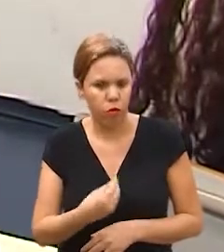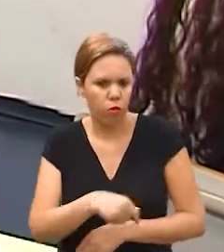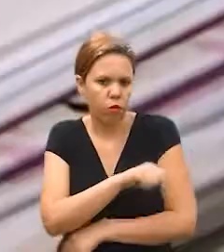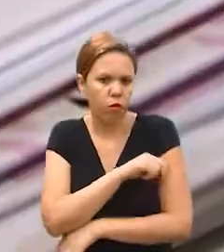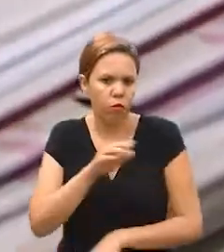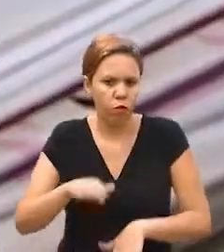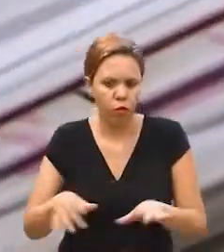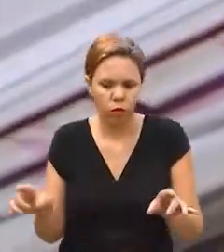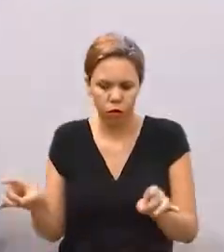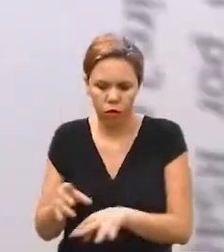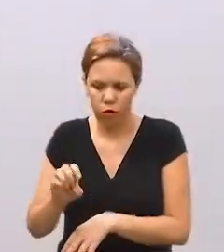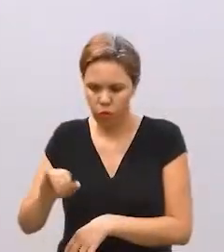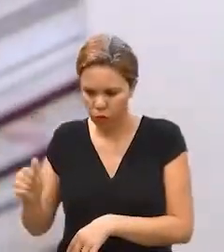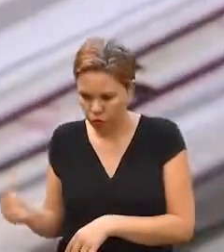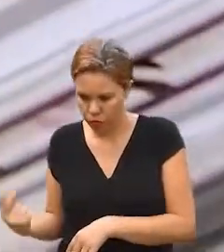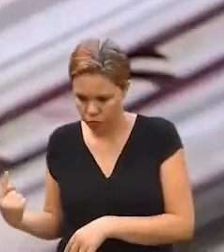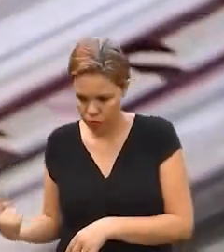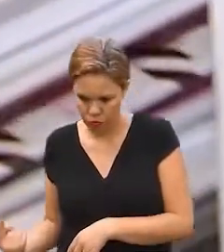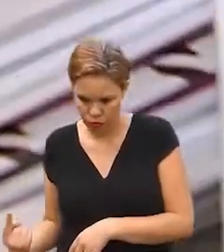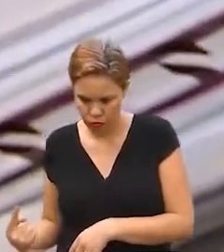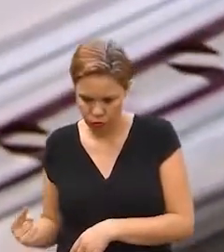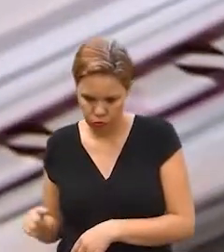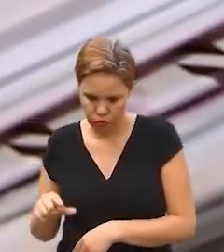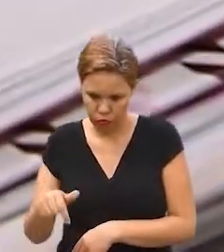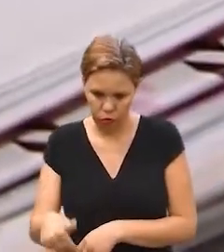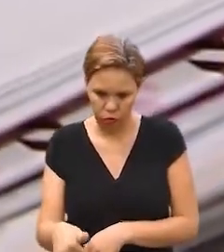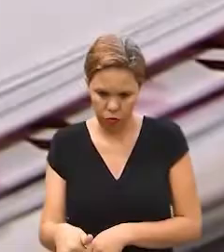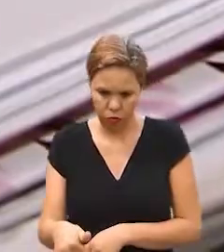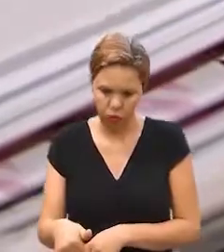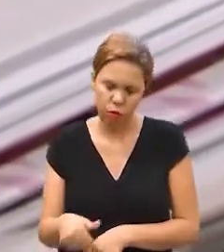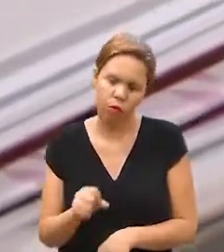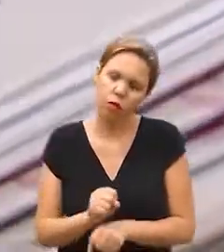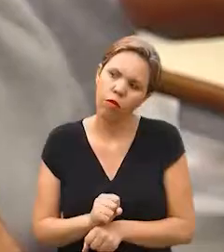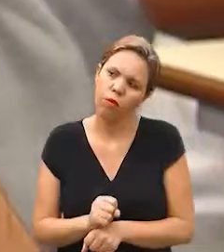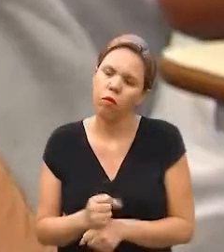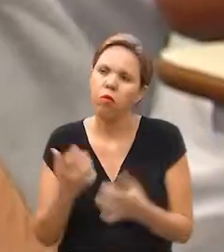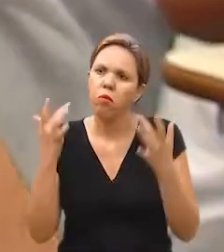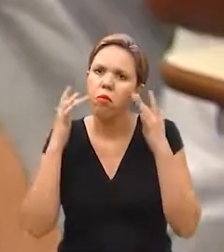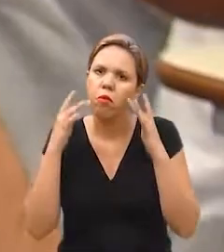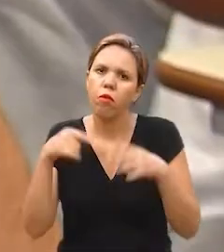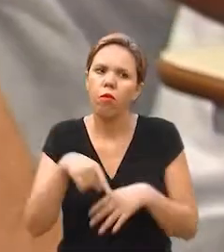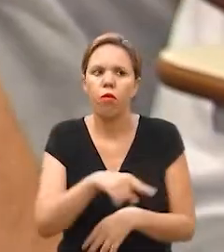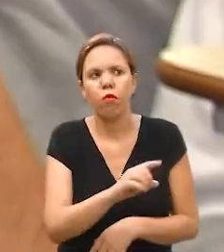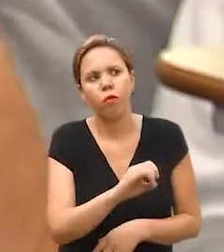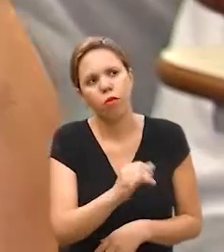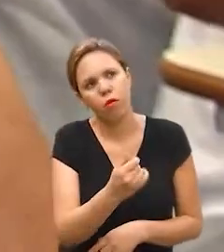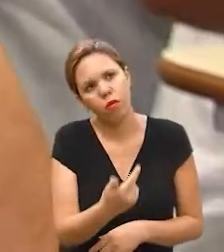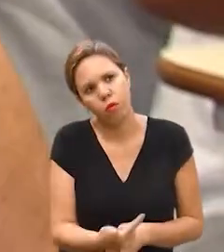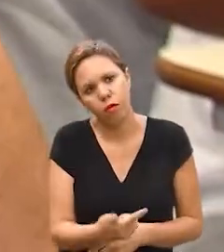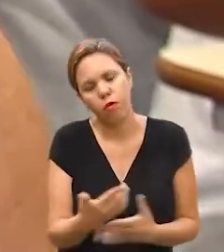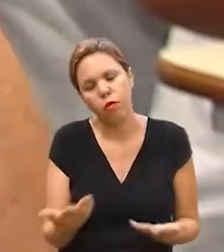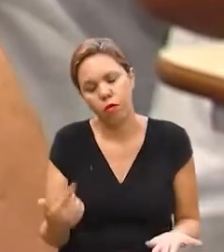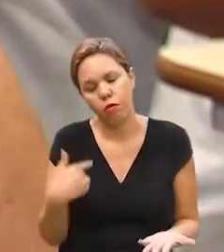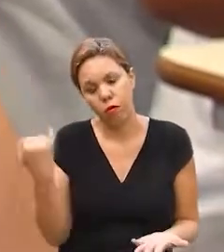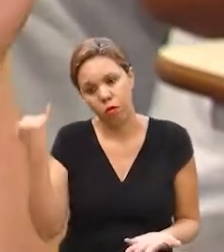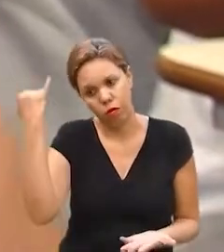porque muitas vezes ele termina a EJA 1 e às vezes ele fica meio perdido. Então é importante que